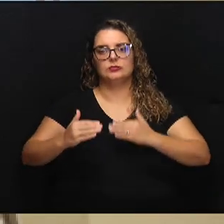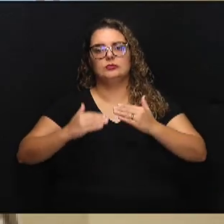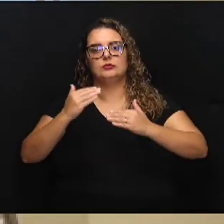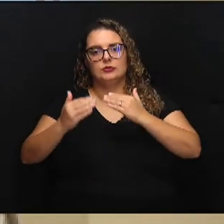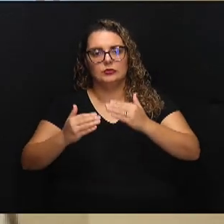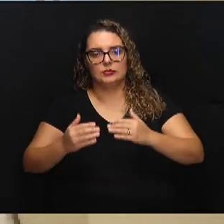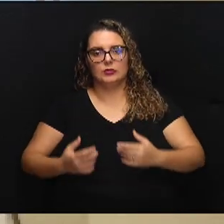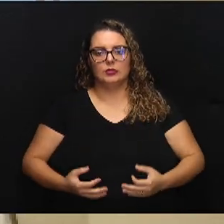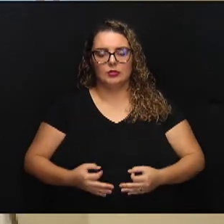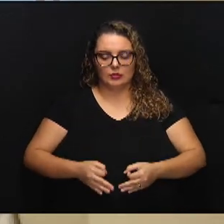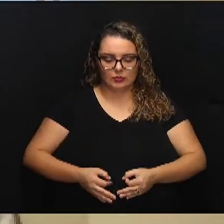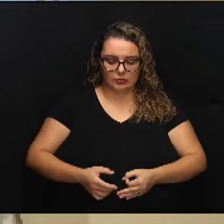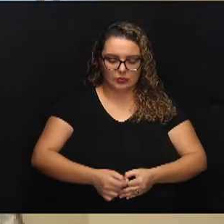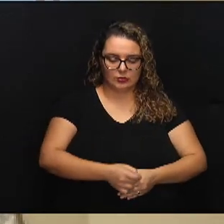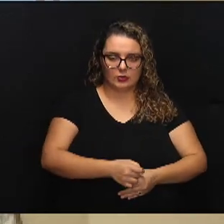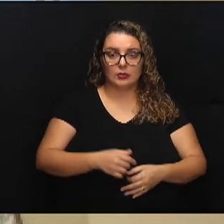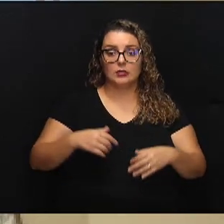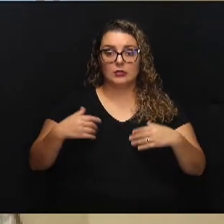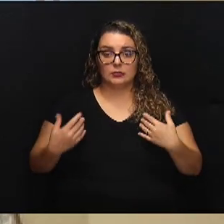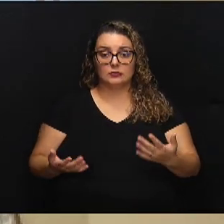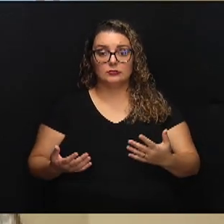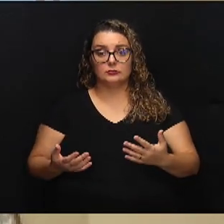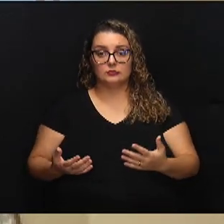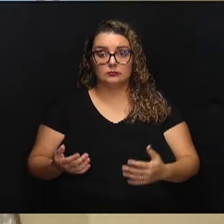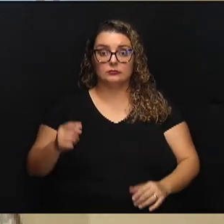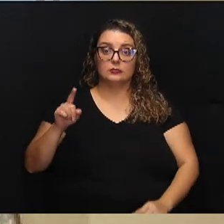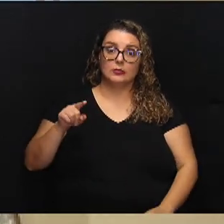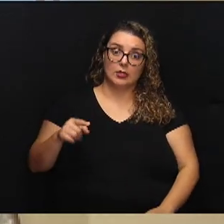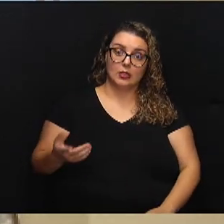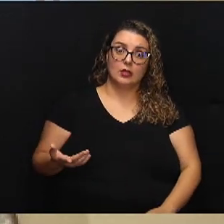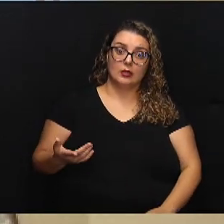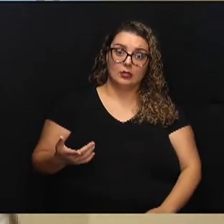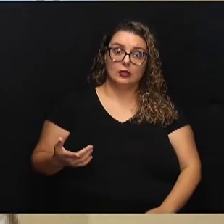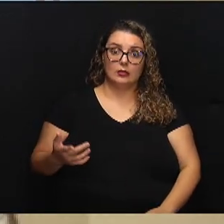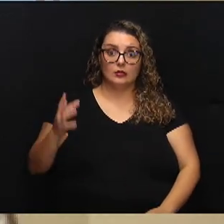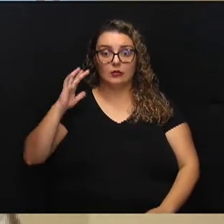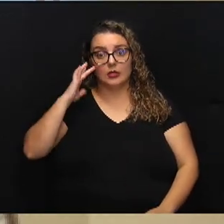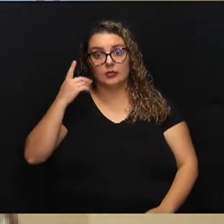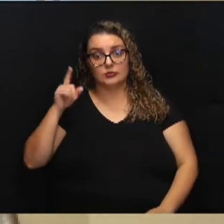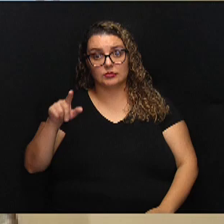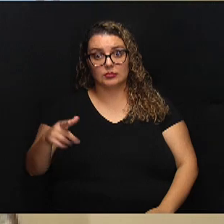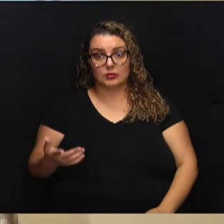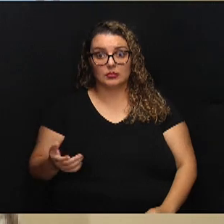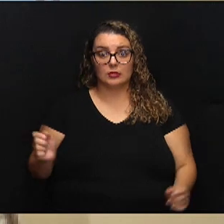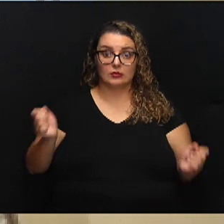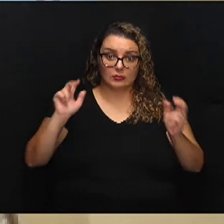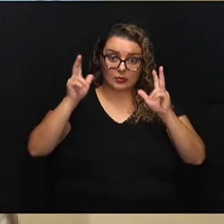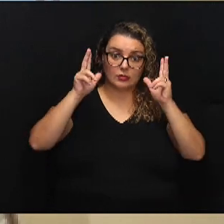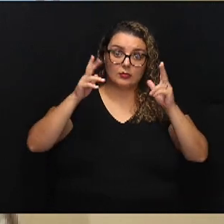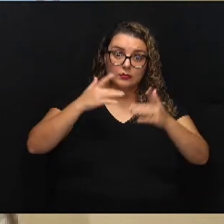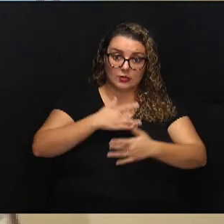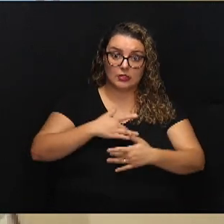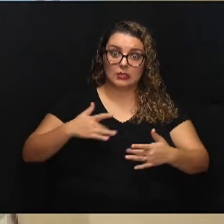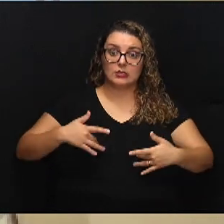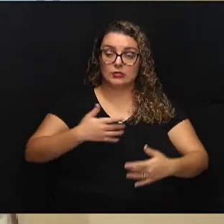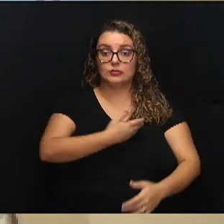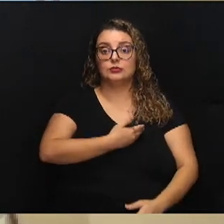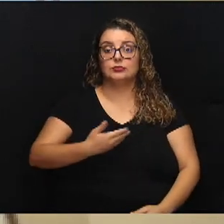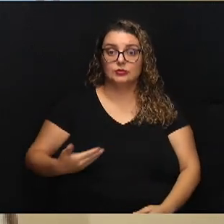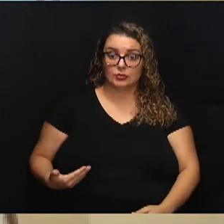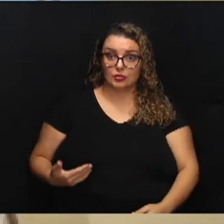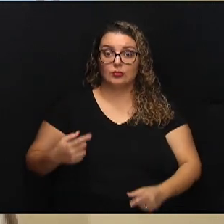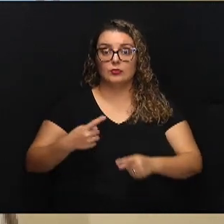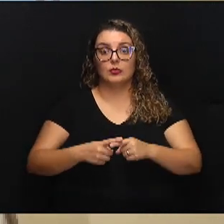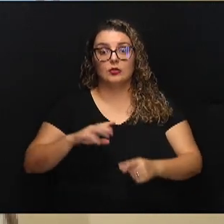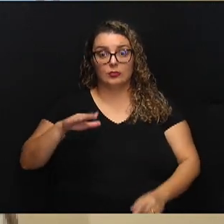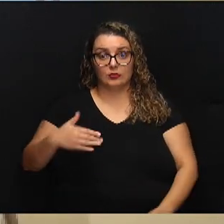câncer de ovário. Então, assim, isso também acho que é um alerta, assim, de saúde pública, porque quando eu